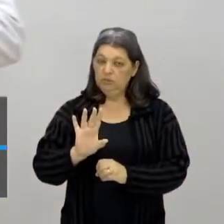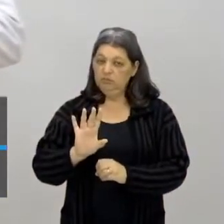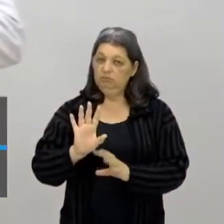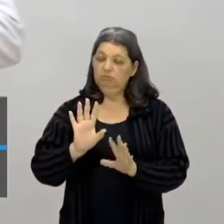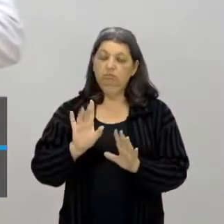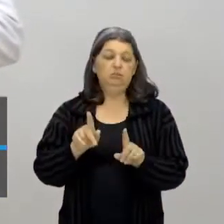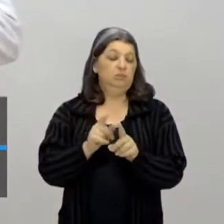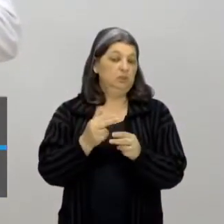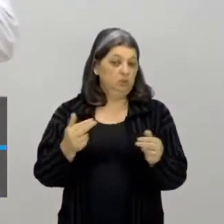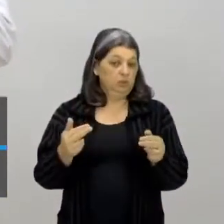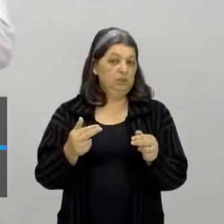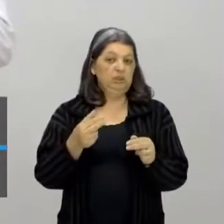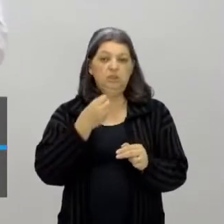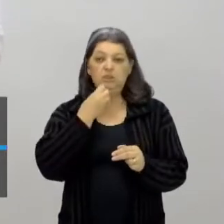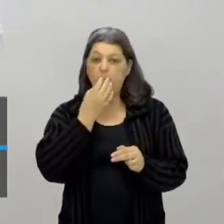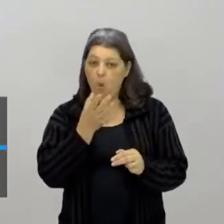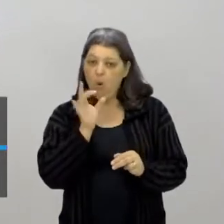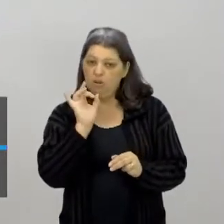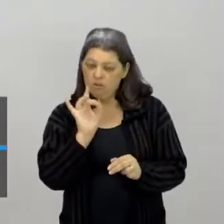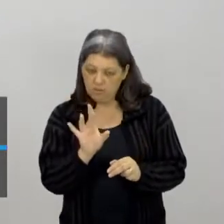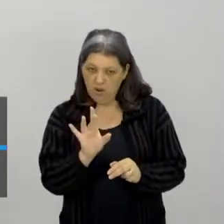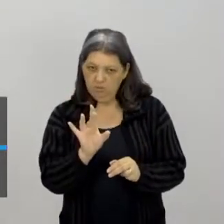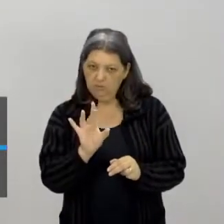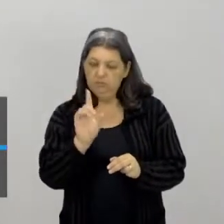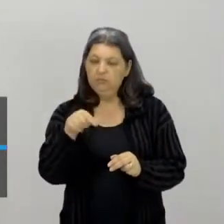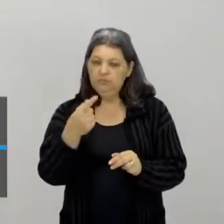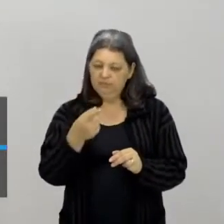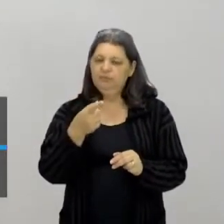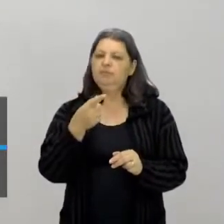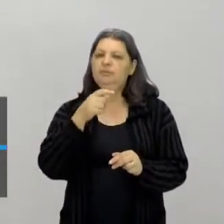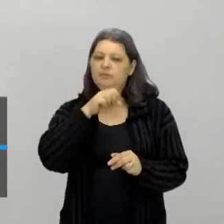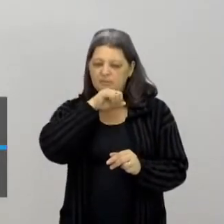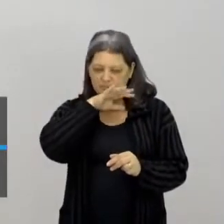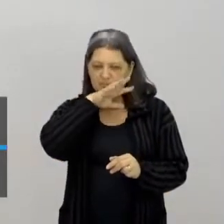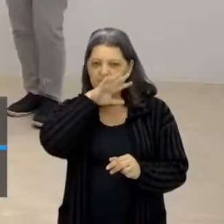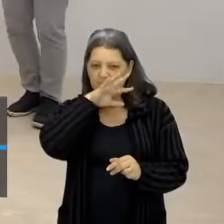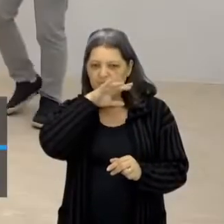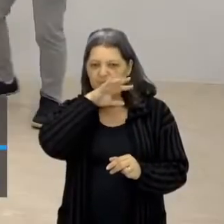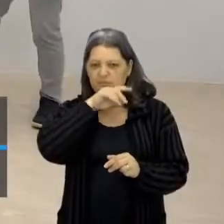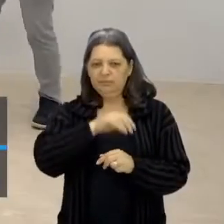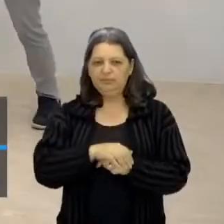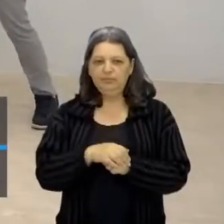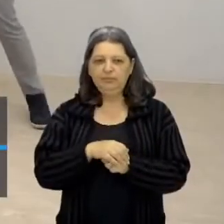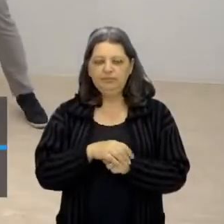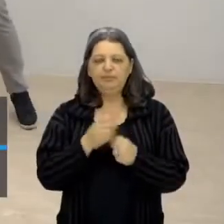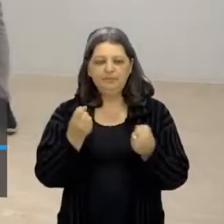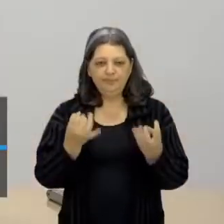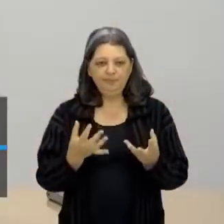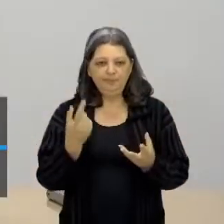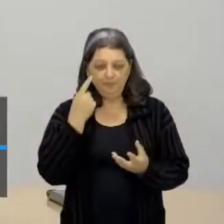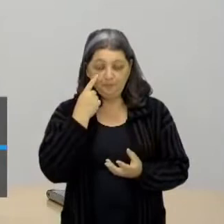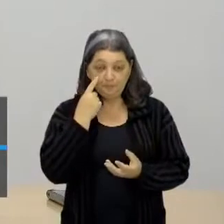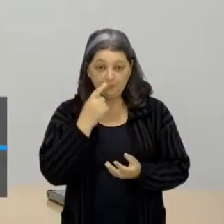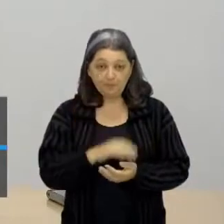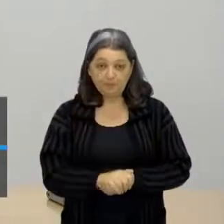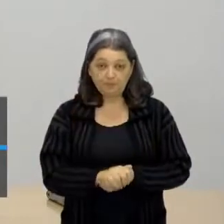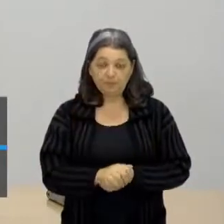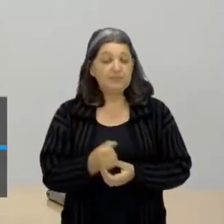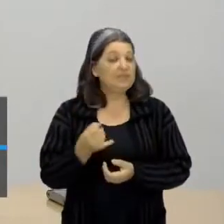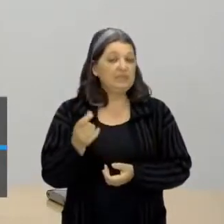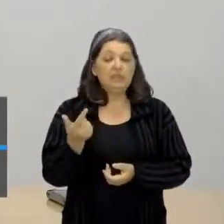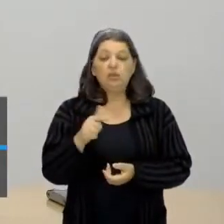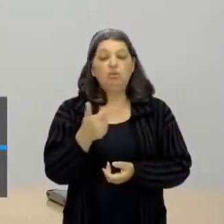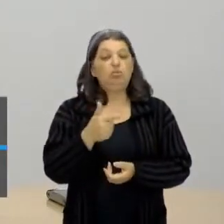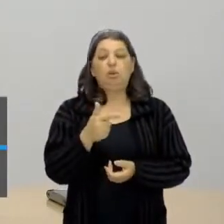estufa, tá bom? Né? Só está falando do efeito estufa. E aí, bem lembrado pelo professor Joel, quer fazer o comentário? Faz aí. Na verdade, se não